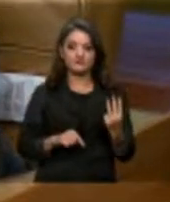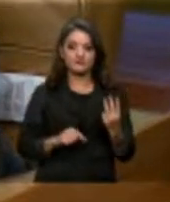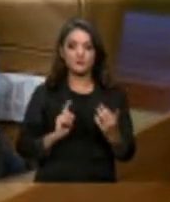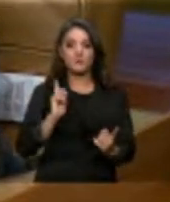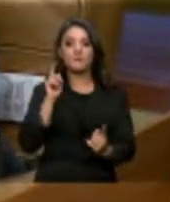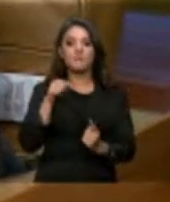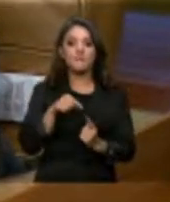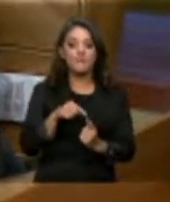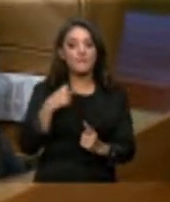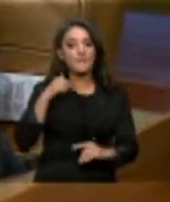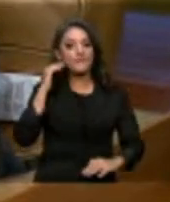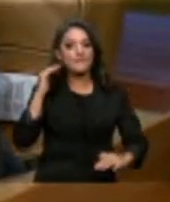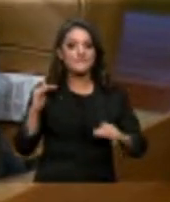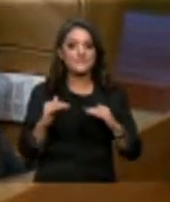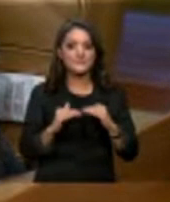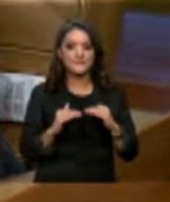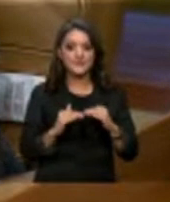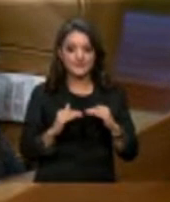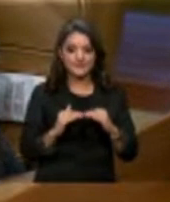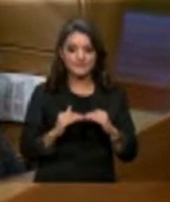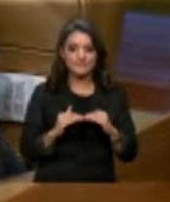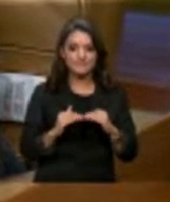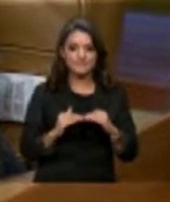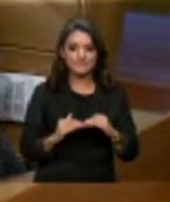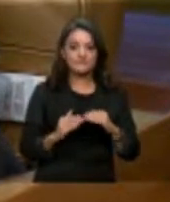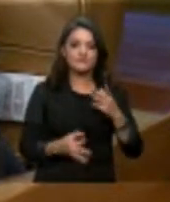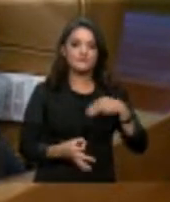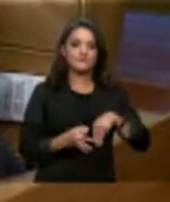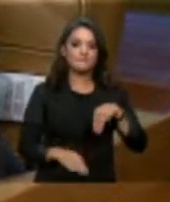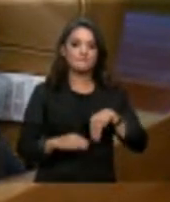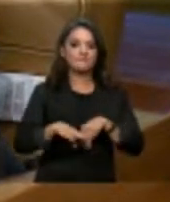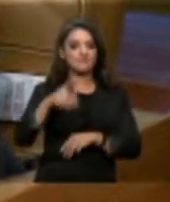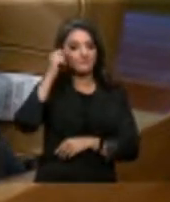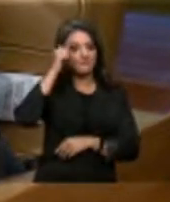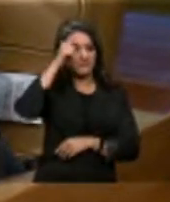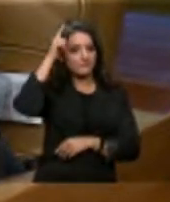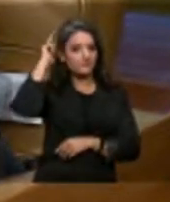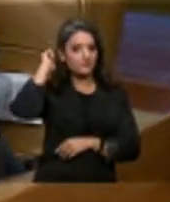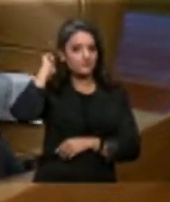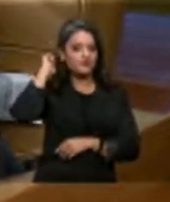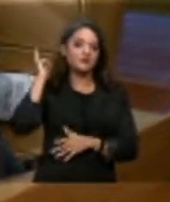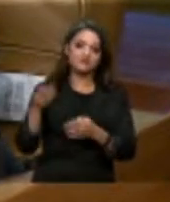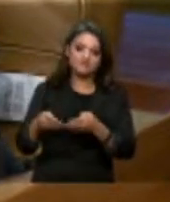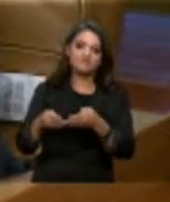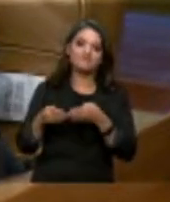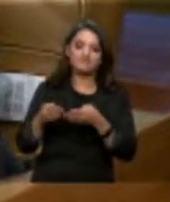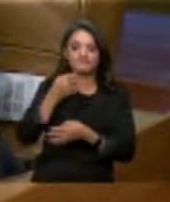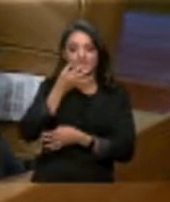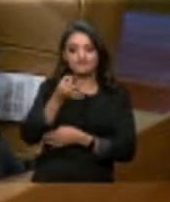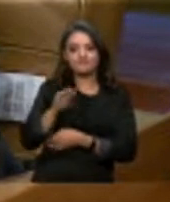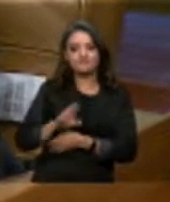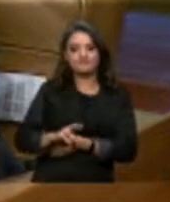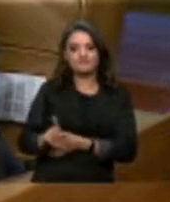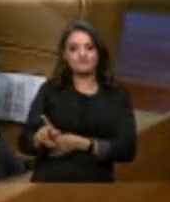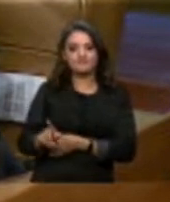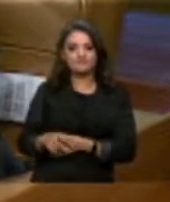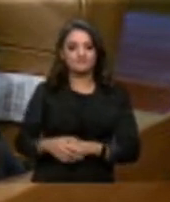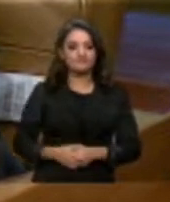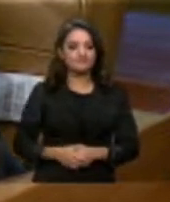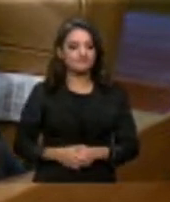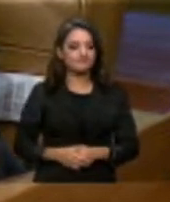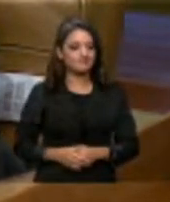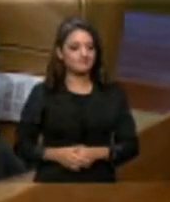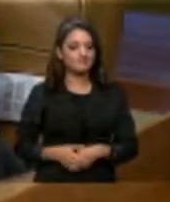levam a acompanhar a proposição de sua excelência, o ministro Alexandre Moraes, com a vênia da divergência. A primeira